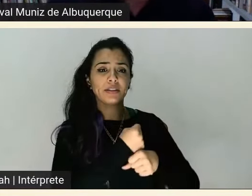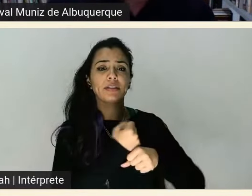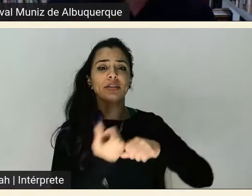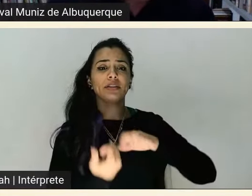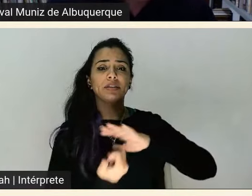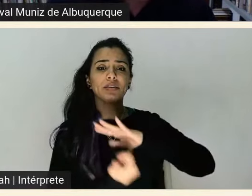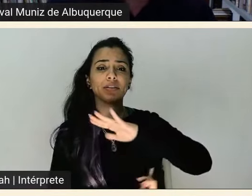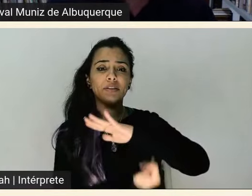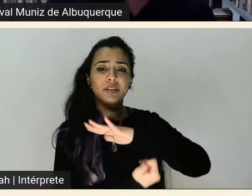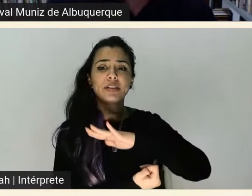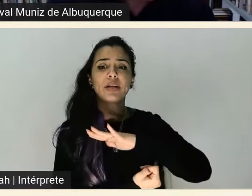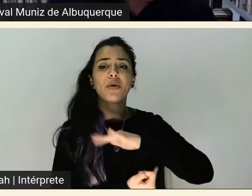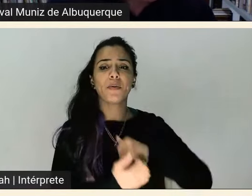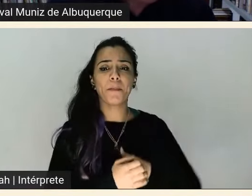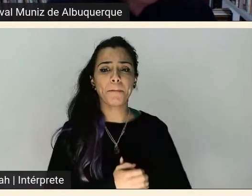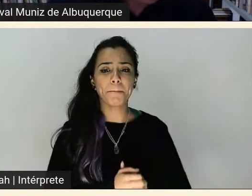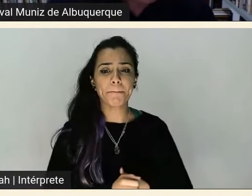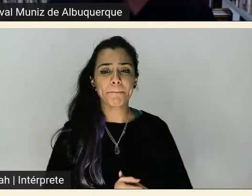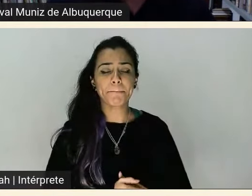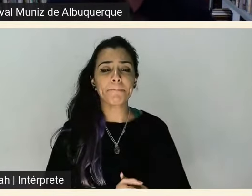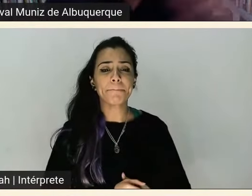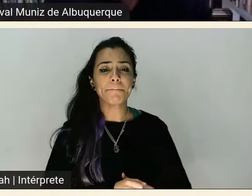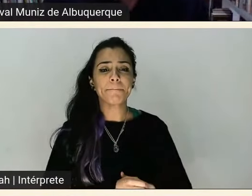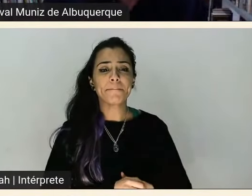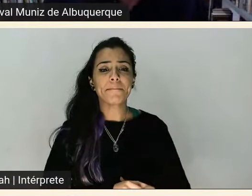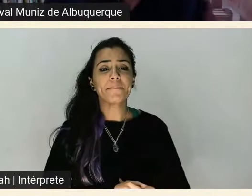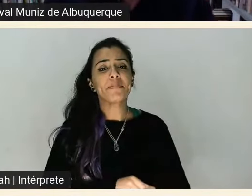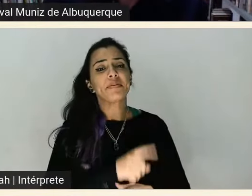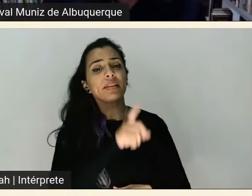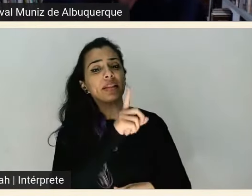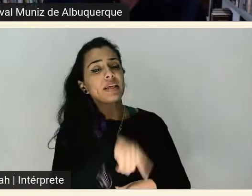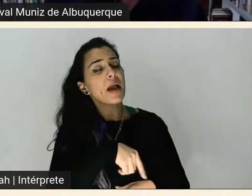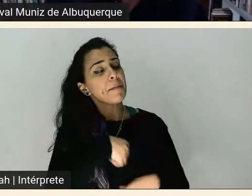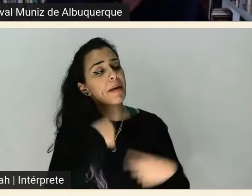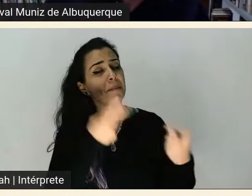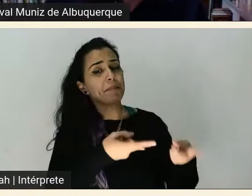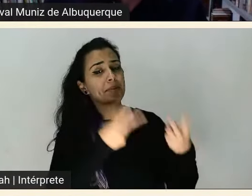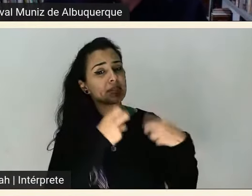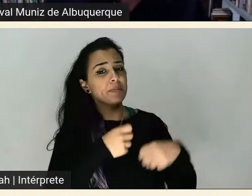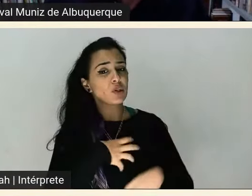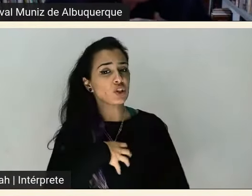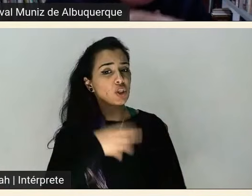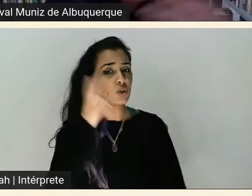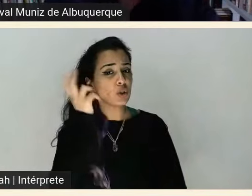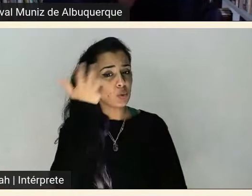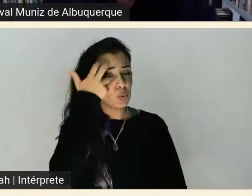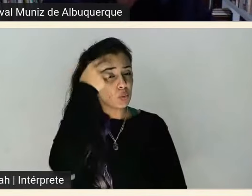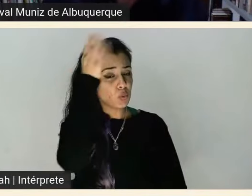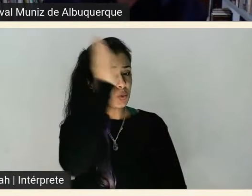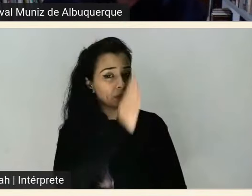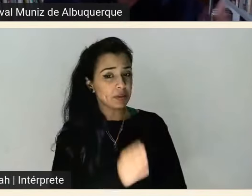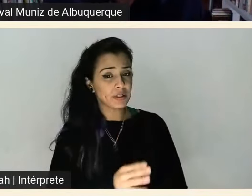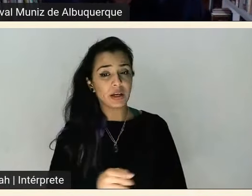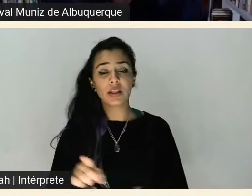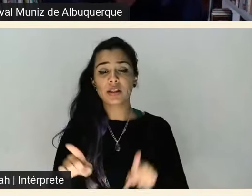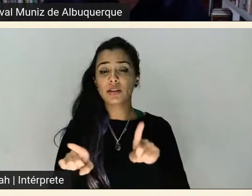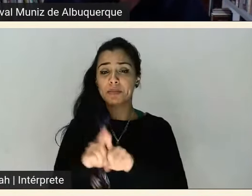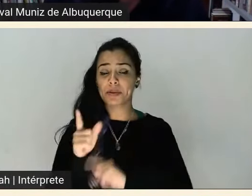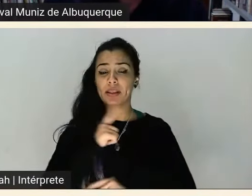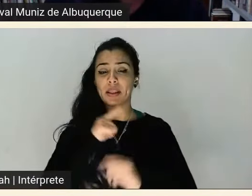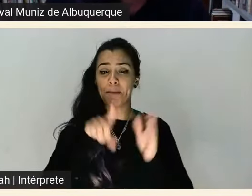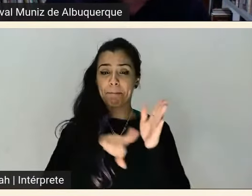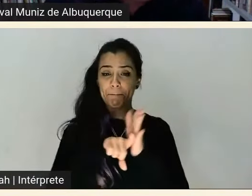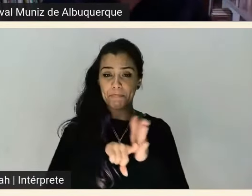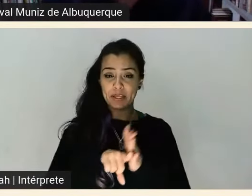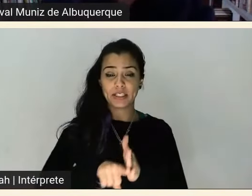ambições de, né, de produzir uma leitura da cultura brasileira como um todo, inclusive pesquisas que andam